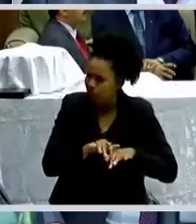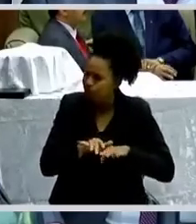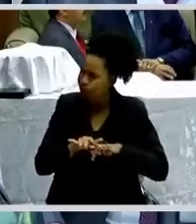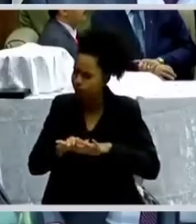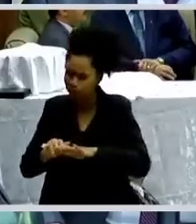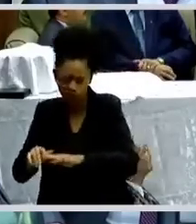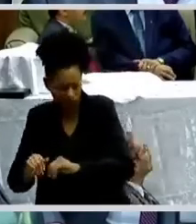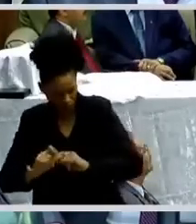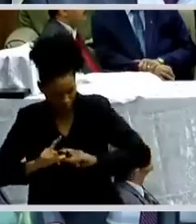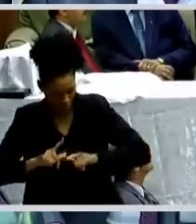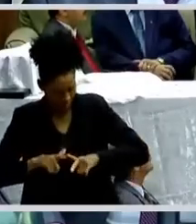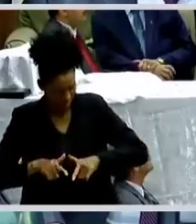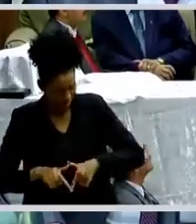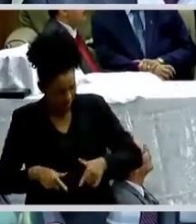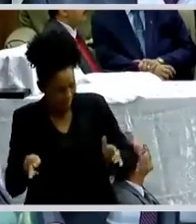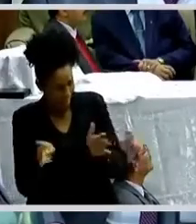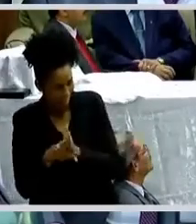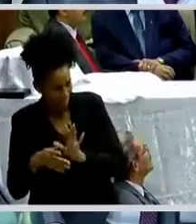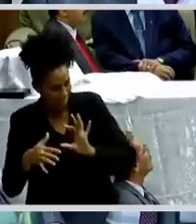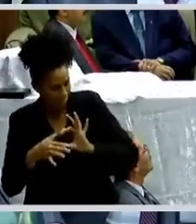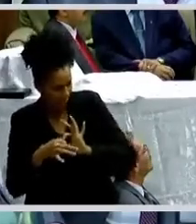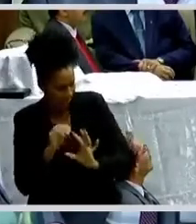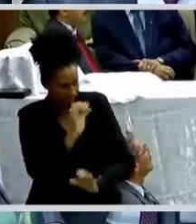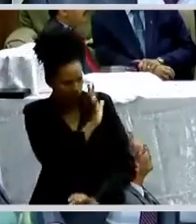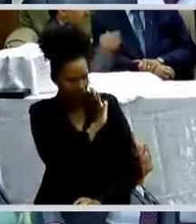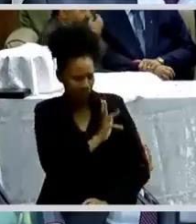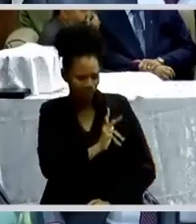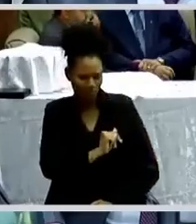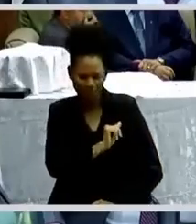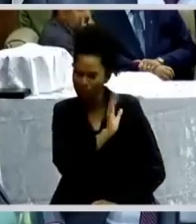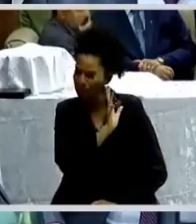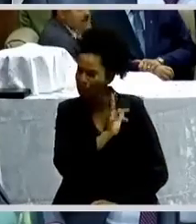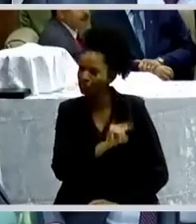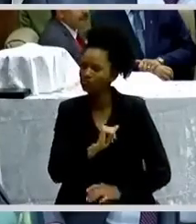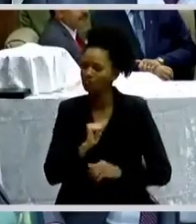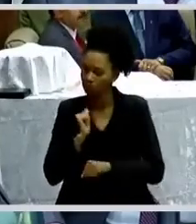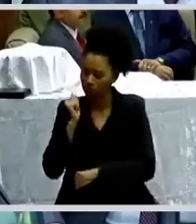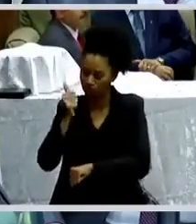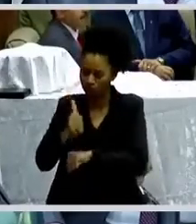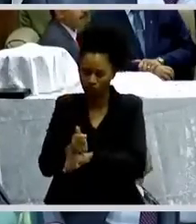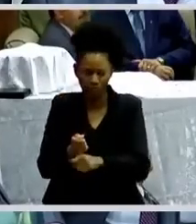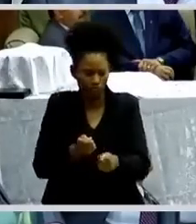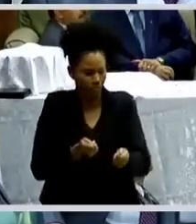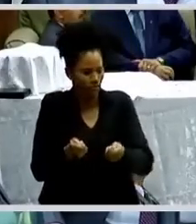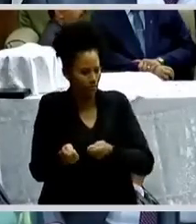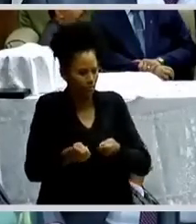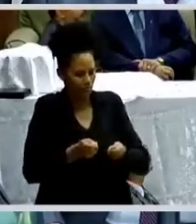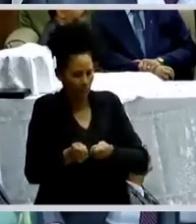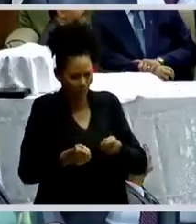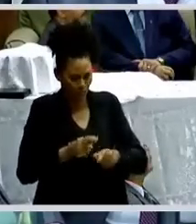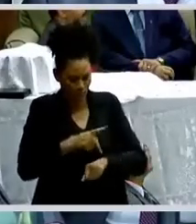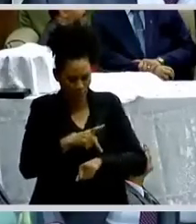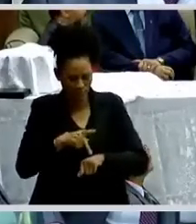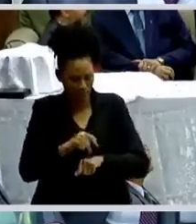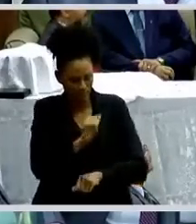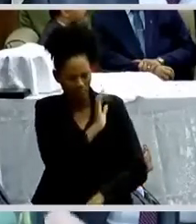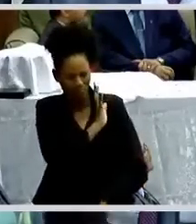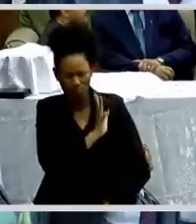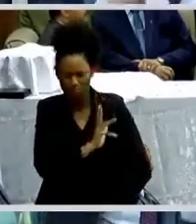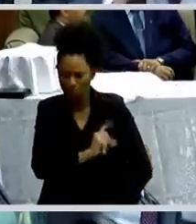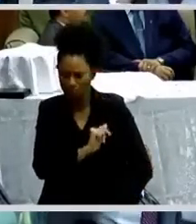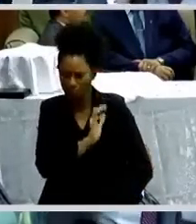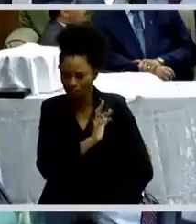Israel era Palestina e o general romano Pompeu assumiu e controlou a Palestina. Agora,